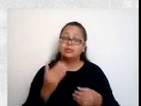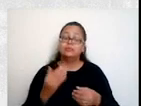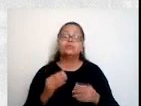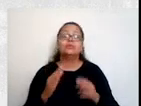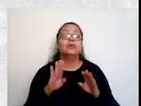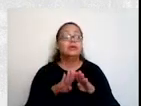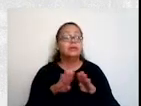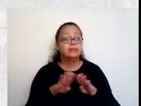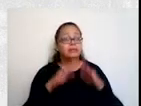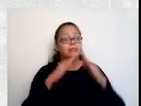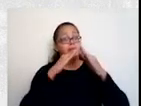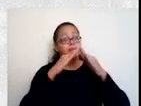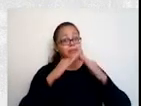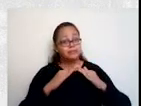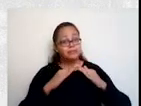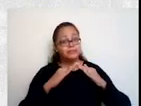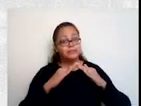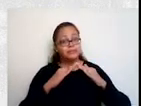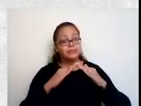até abrigo.